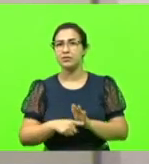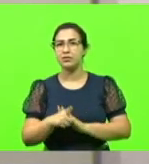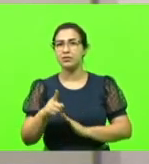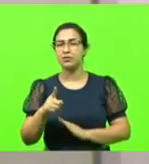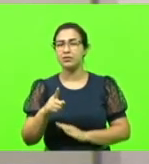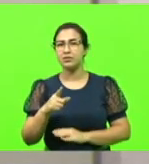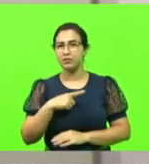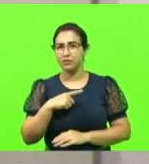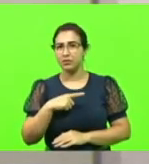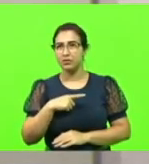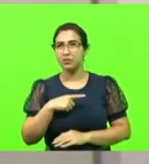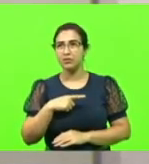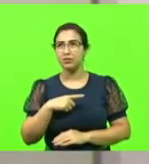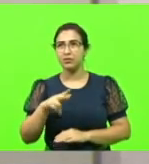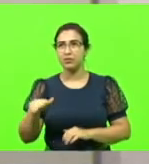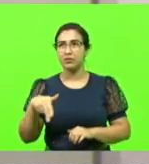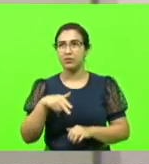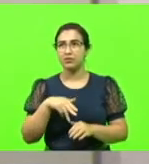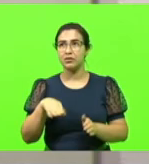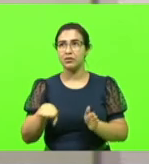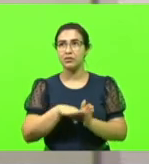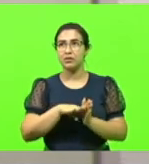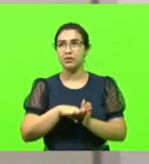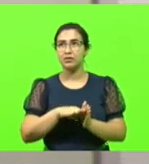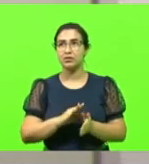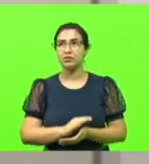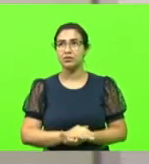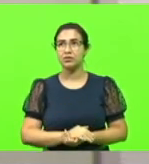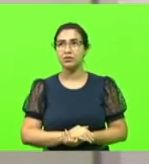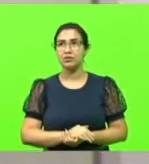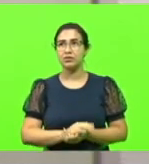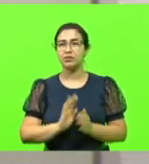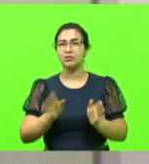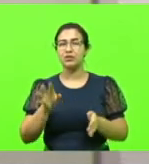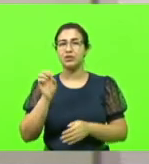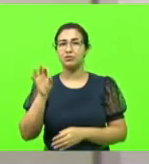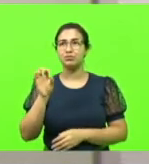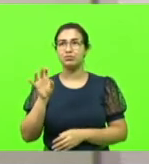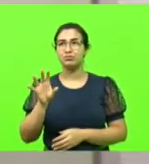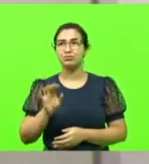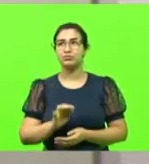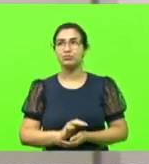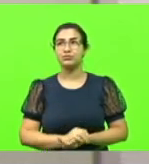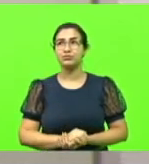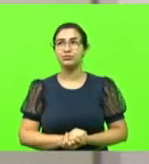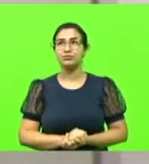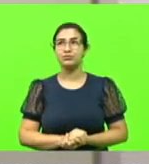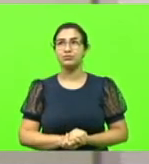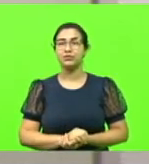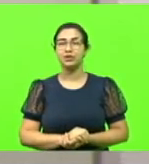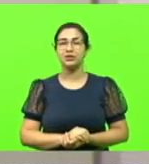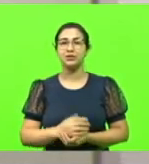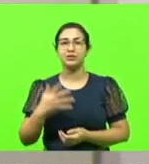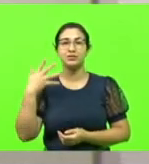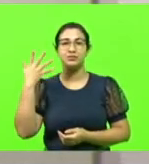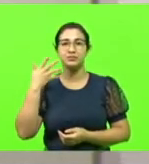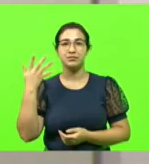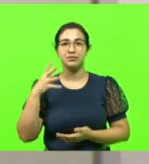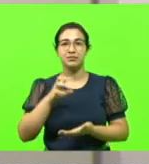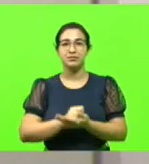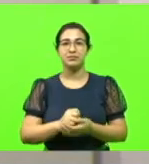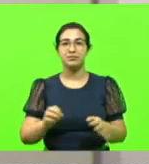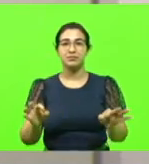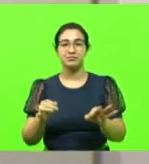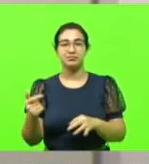está por aí, está vindo? Já foi para o gabinete. Não havendo novos deputados,